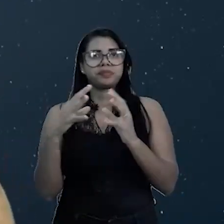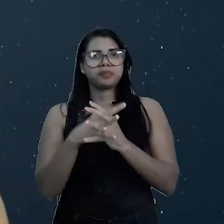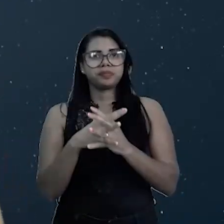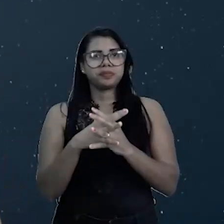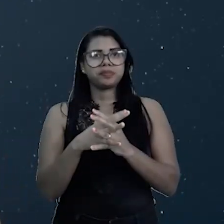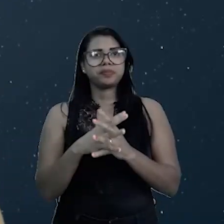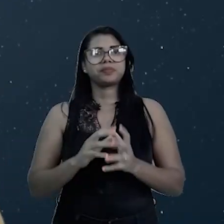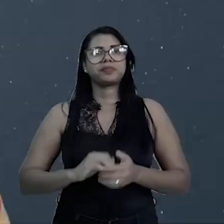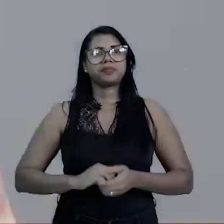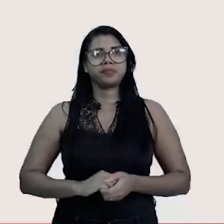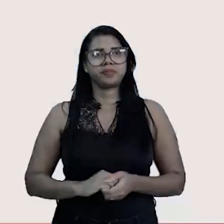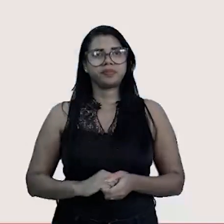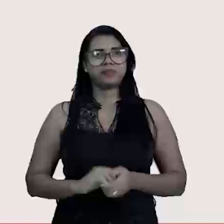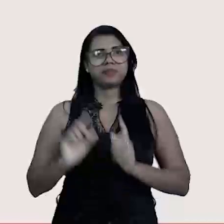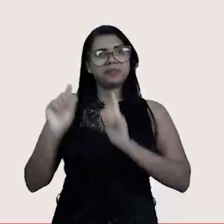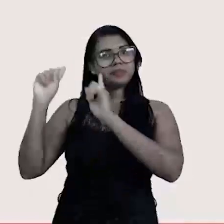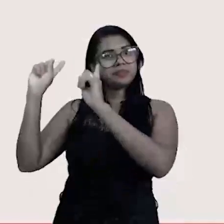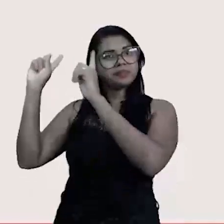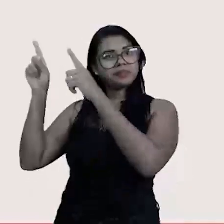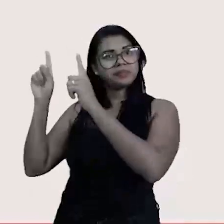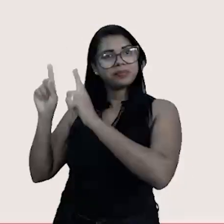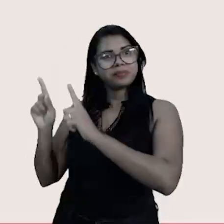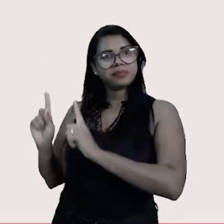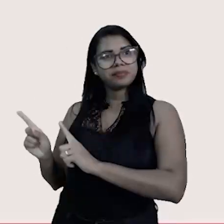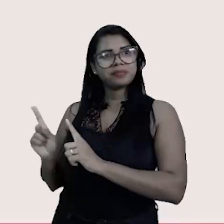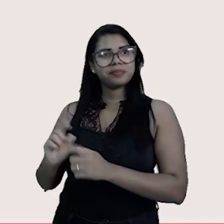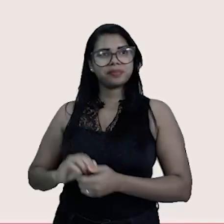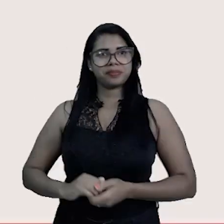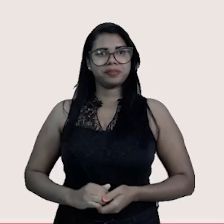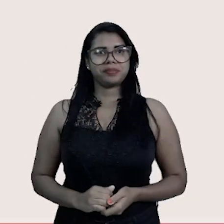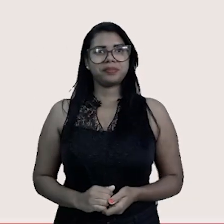lá. Olha lá.